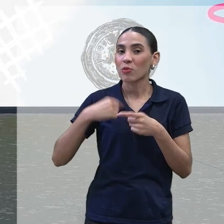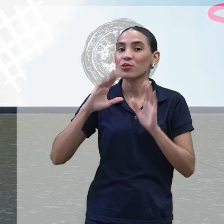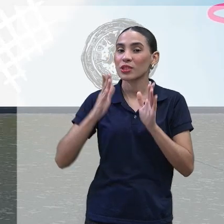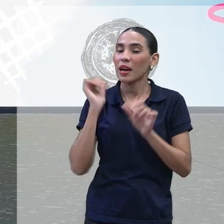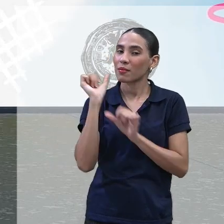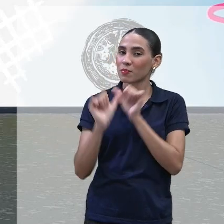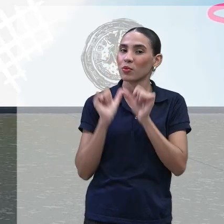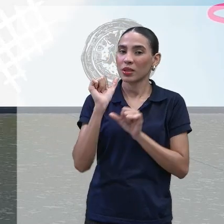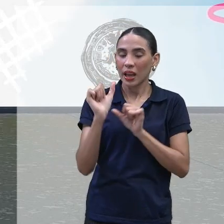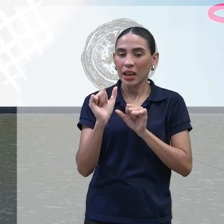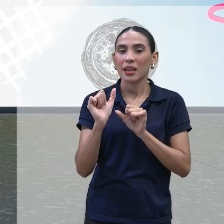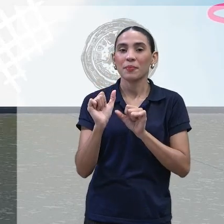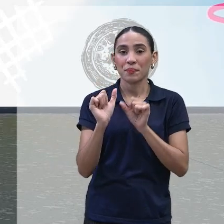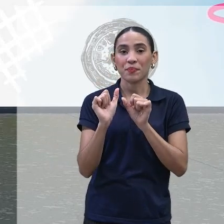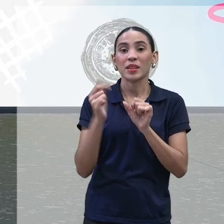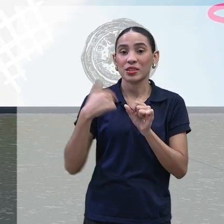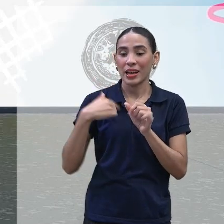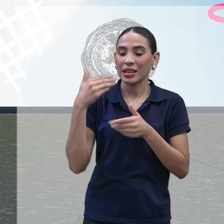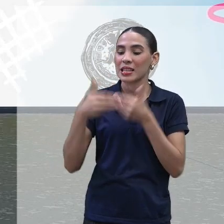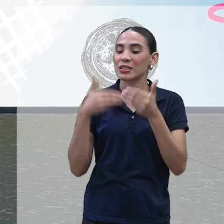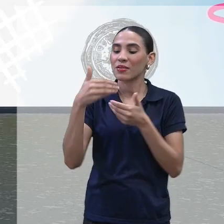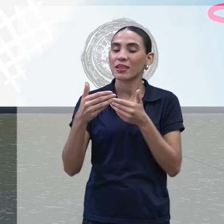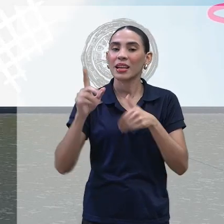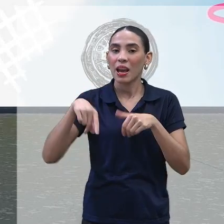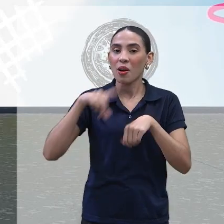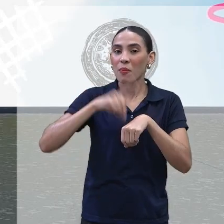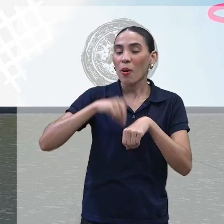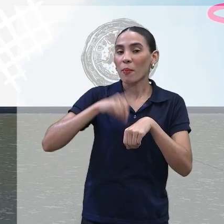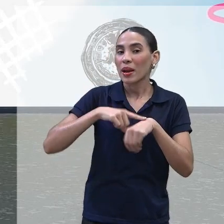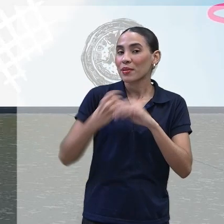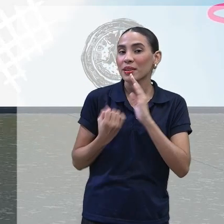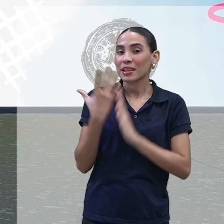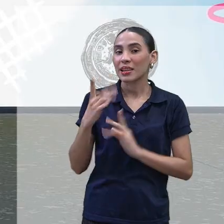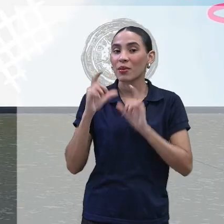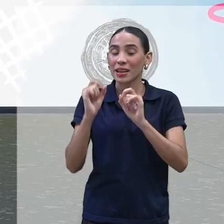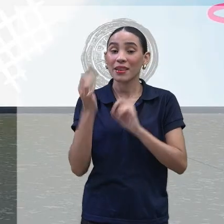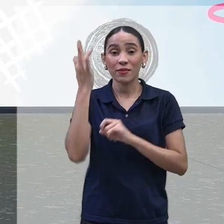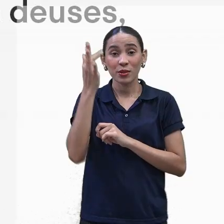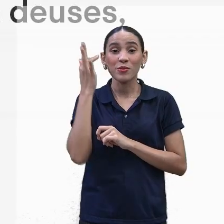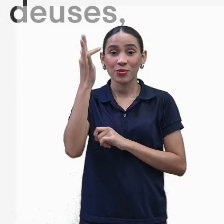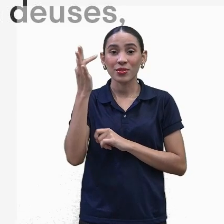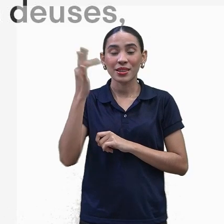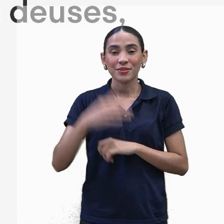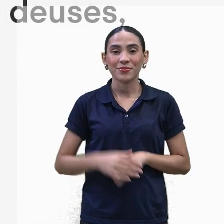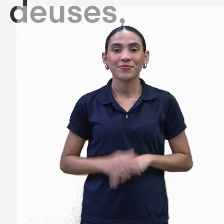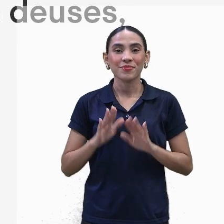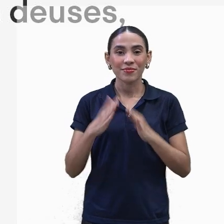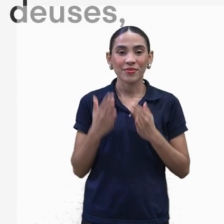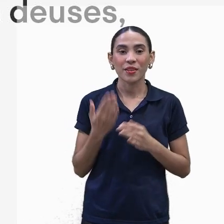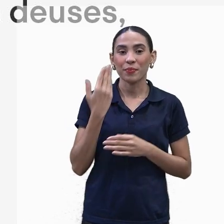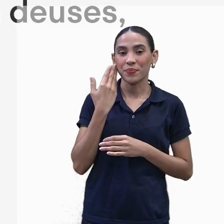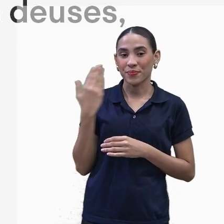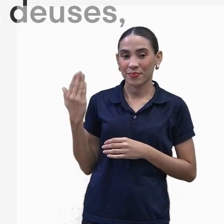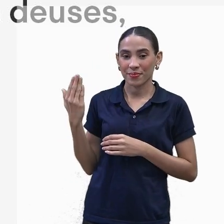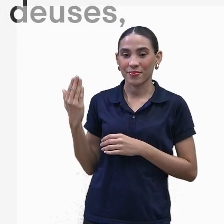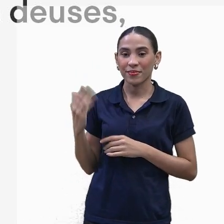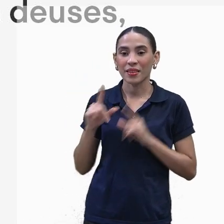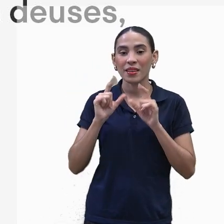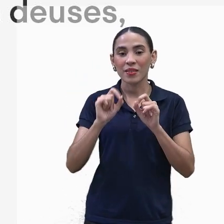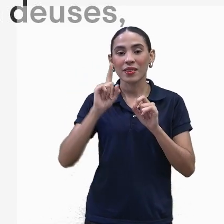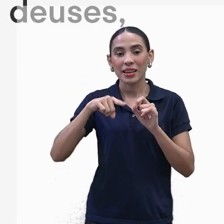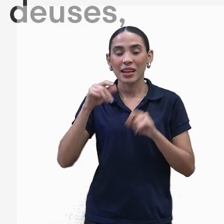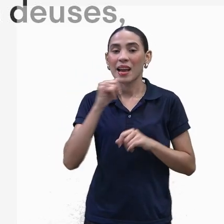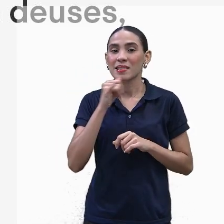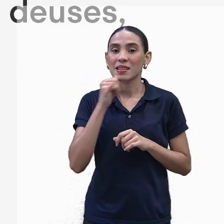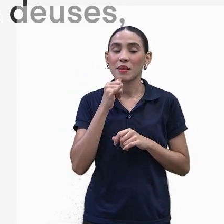amadureci, eu já cresci. E é esse momento que surge aí, então, a filosofia. Olha só, o surgimento da filosofia é o quê? É